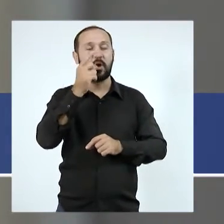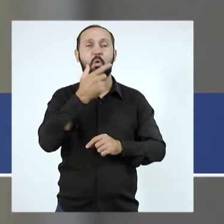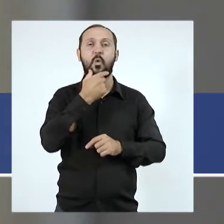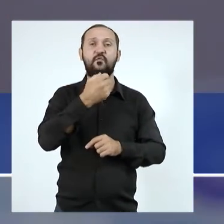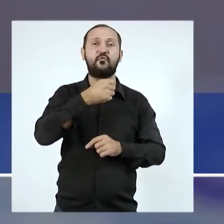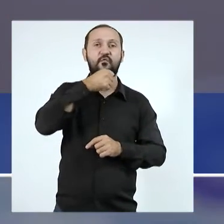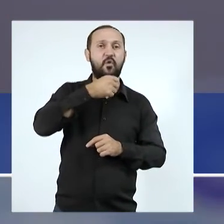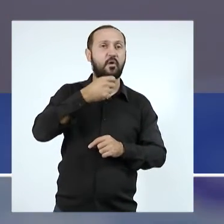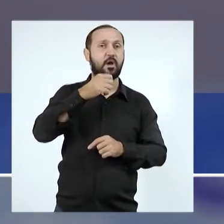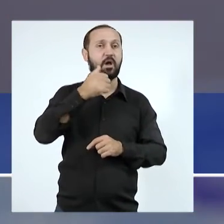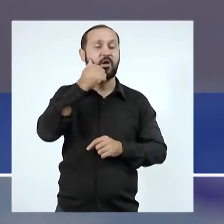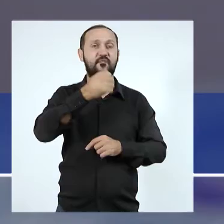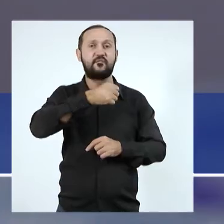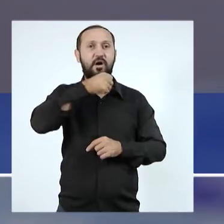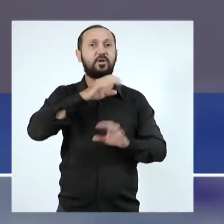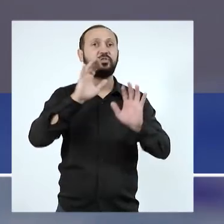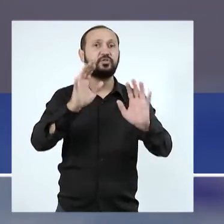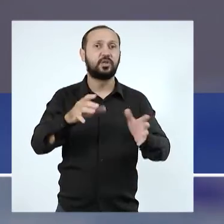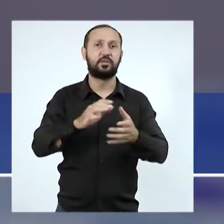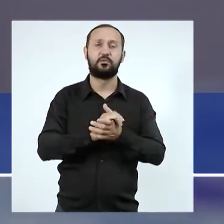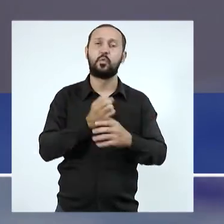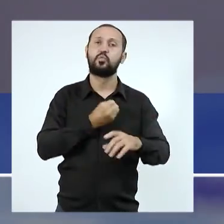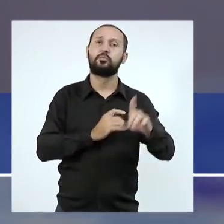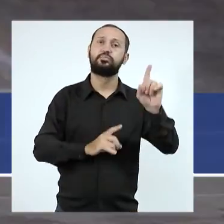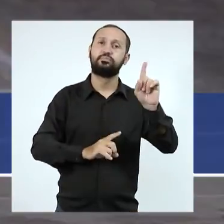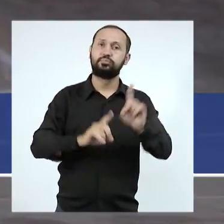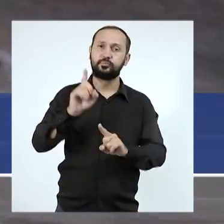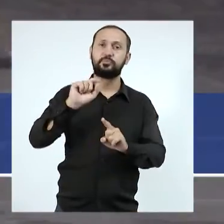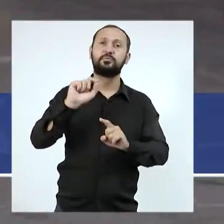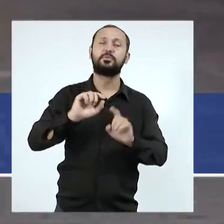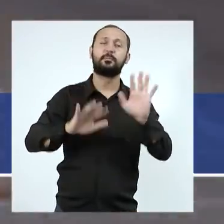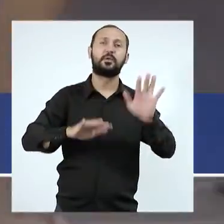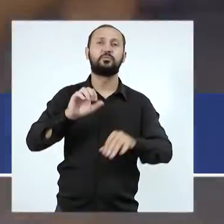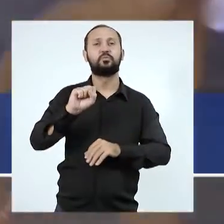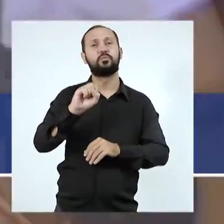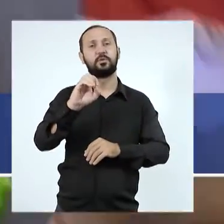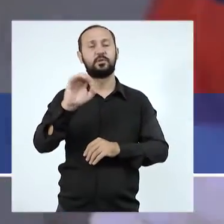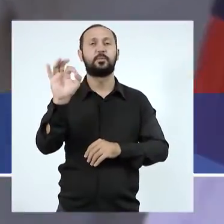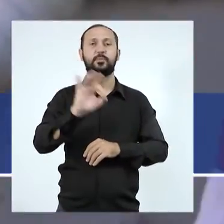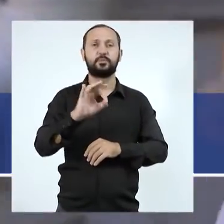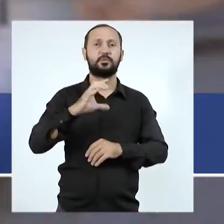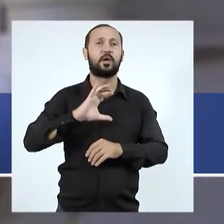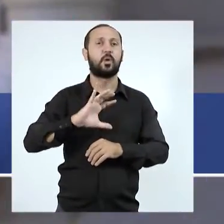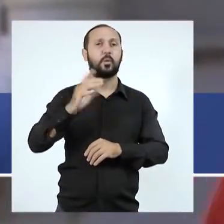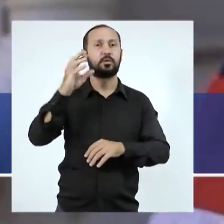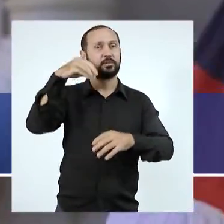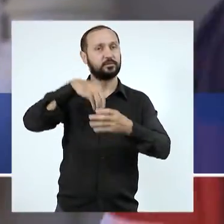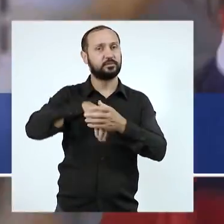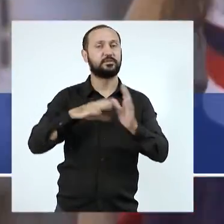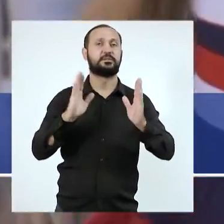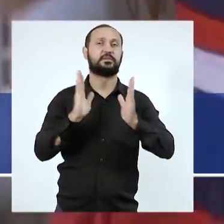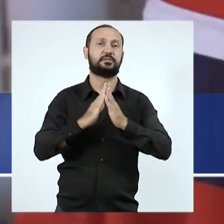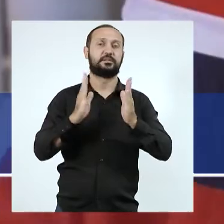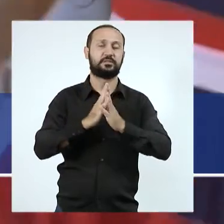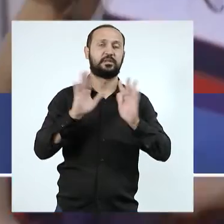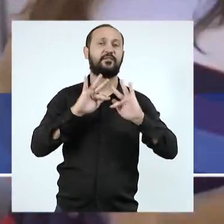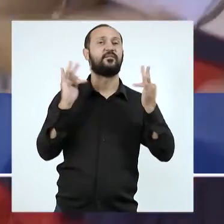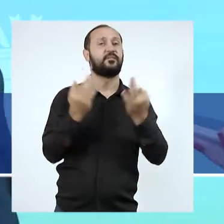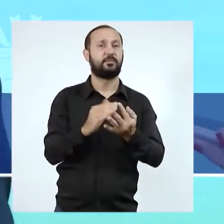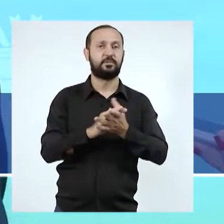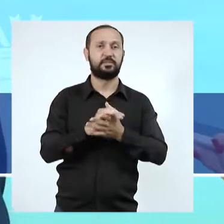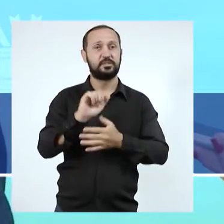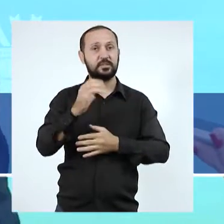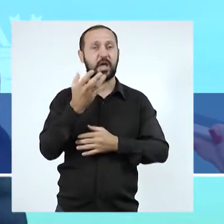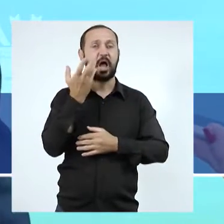até pais, até mães, até avós, até avós. Então é uma parcela muito alta, em torno de 80%, que são